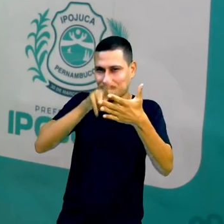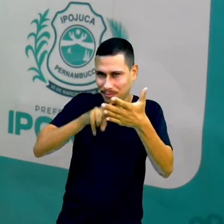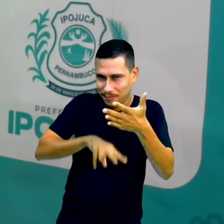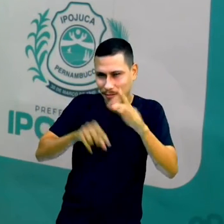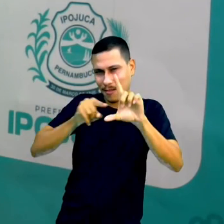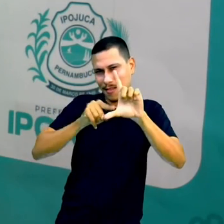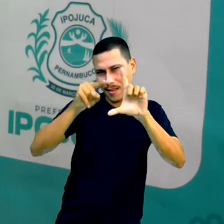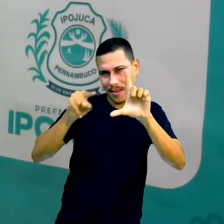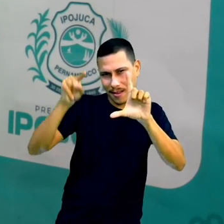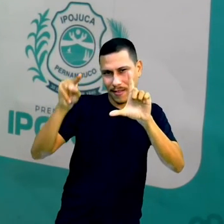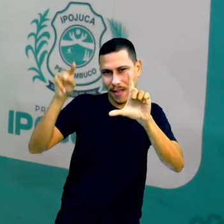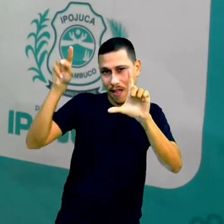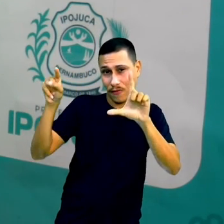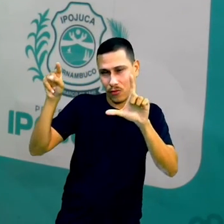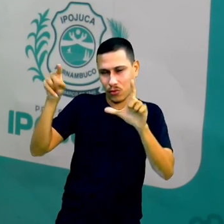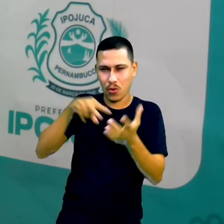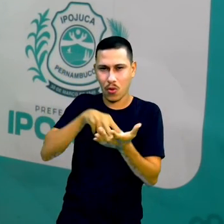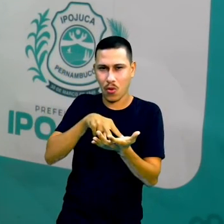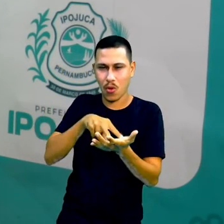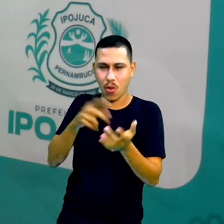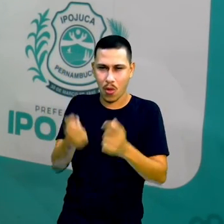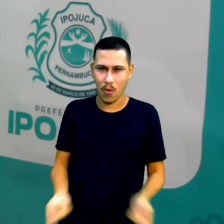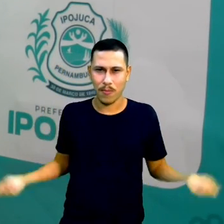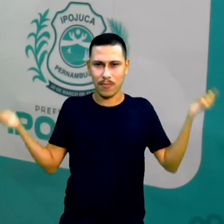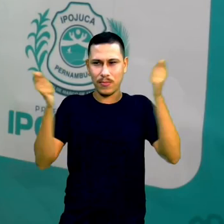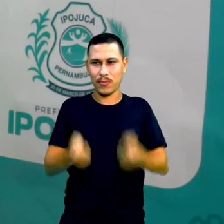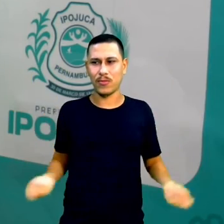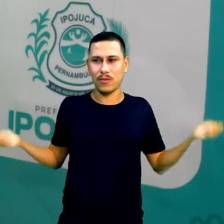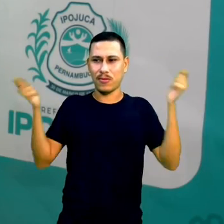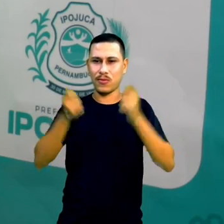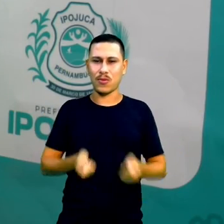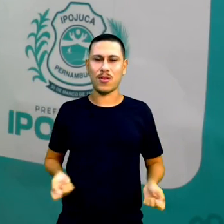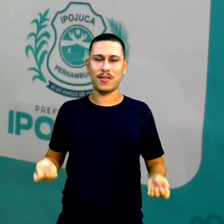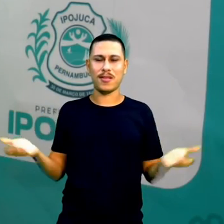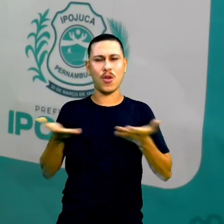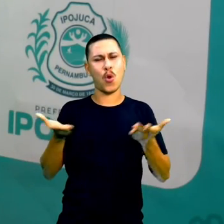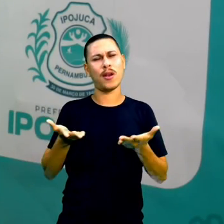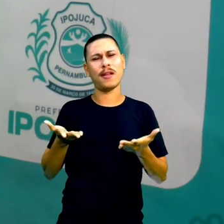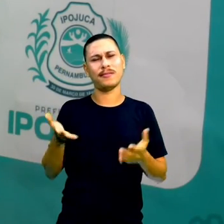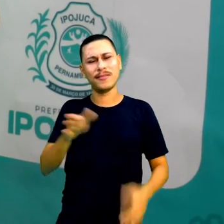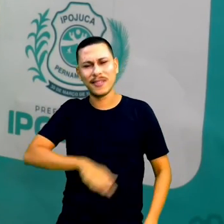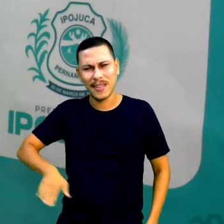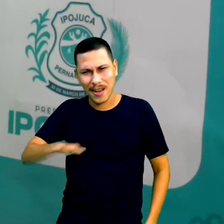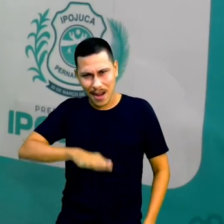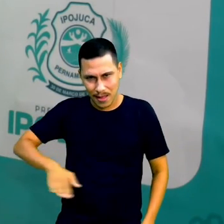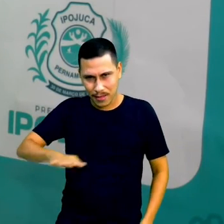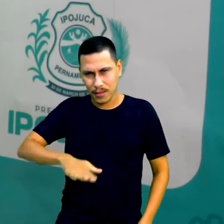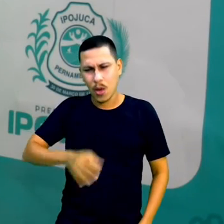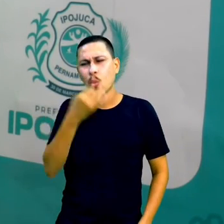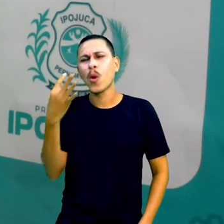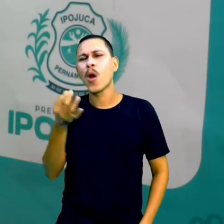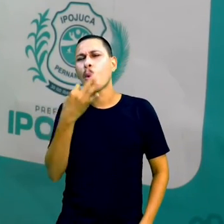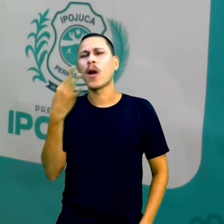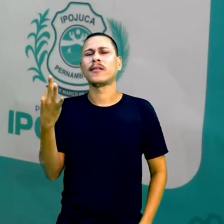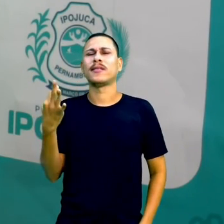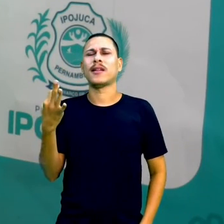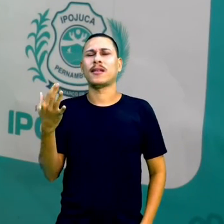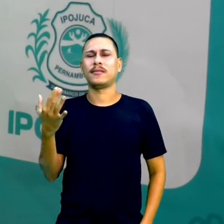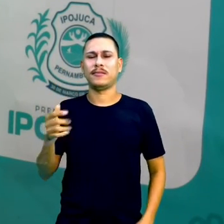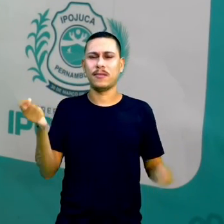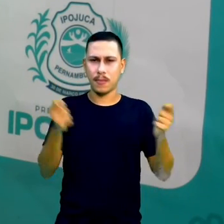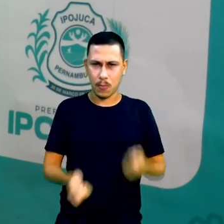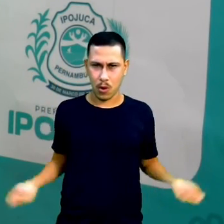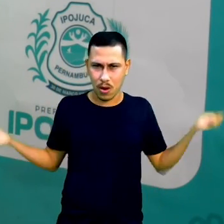gráfico. Pula corda. Vamos descobrir quantas crianças gostam de pular corda.